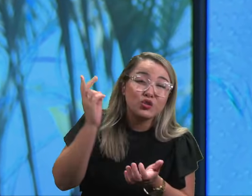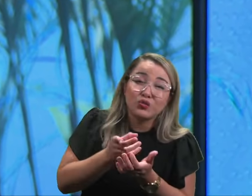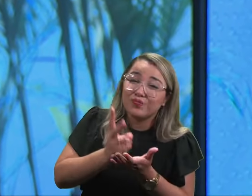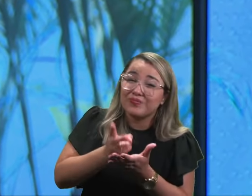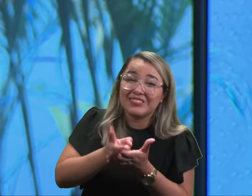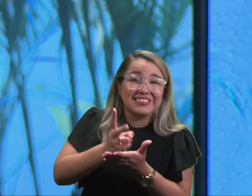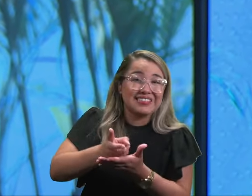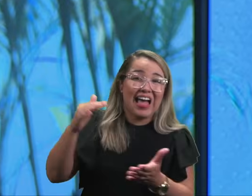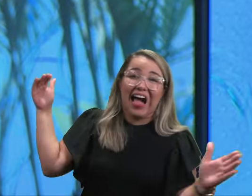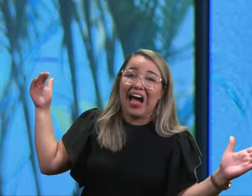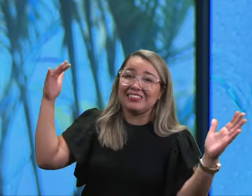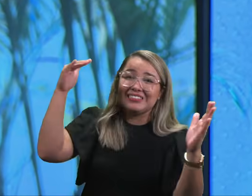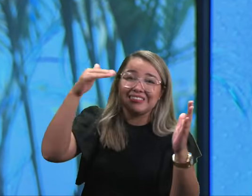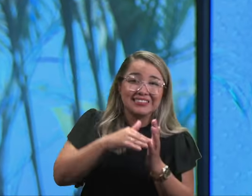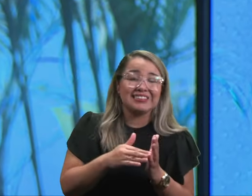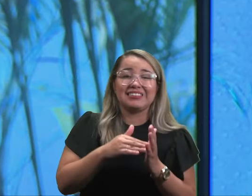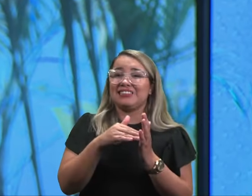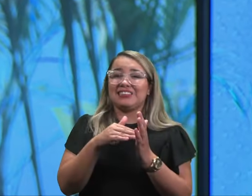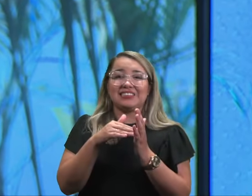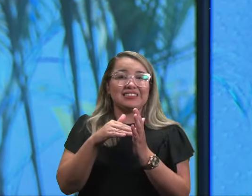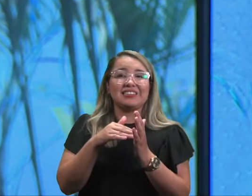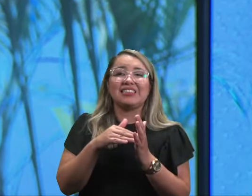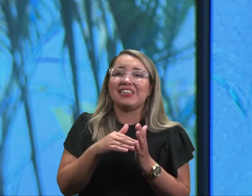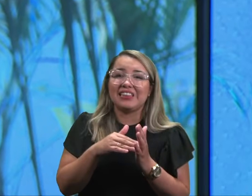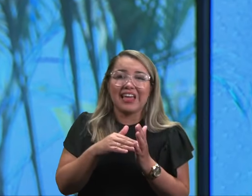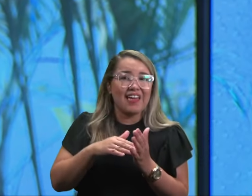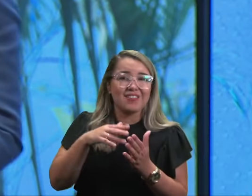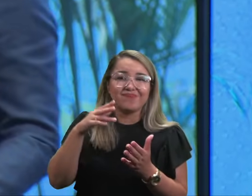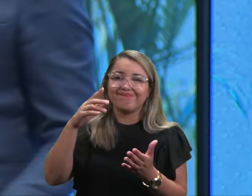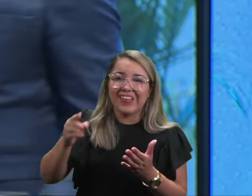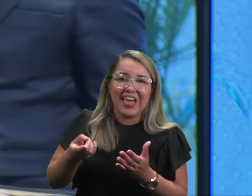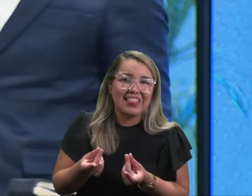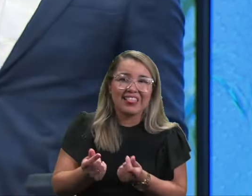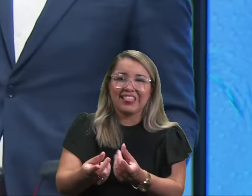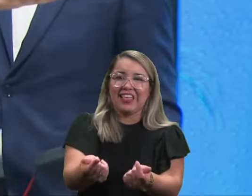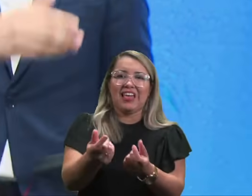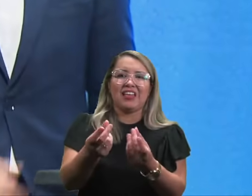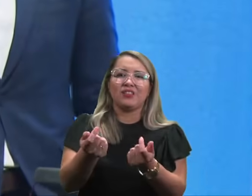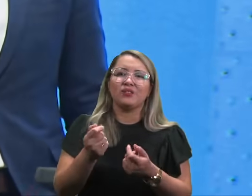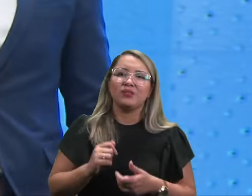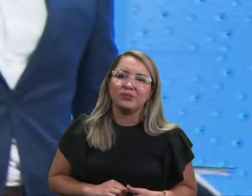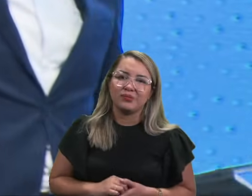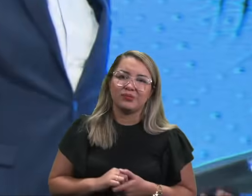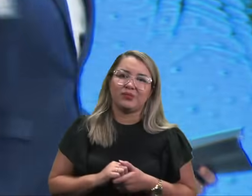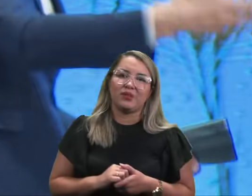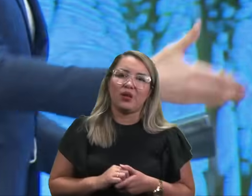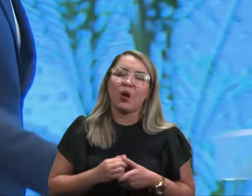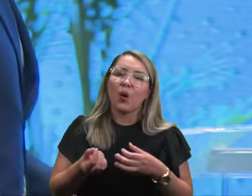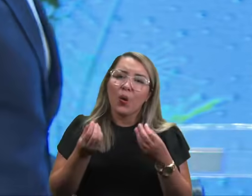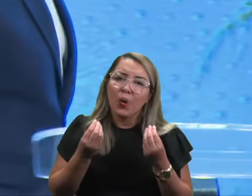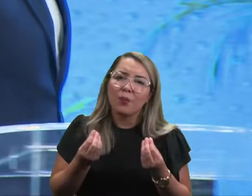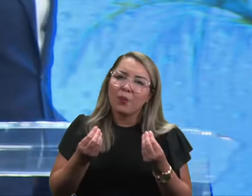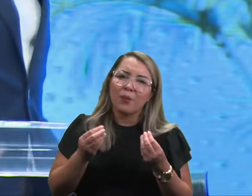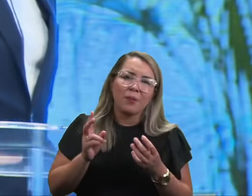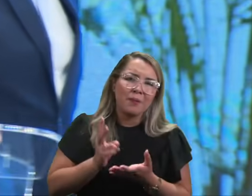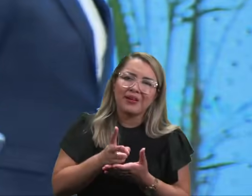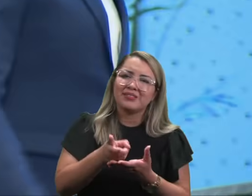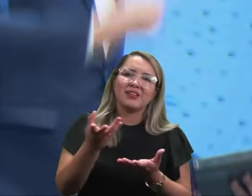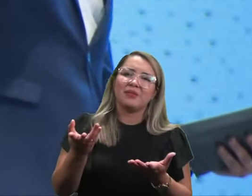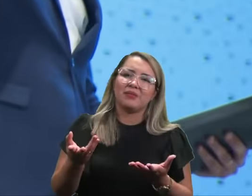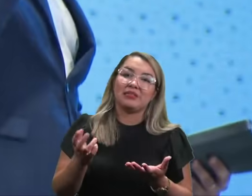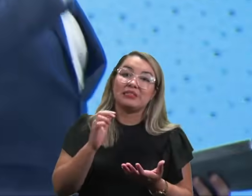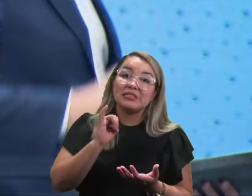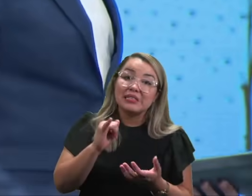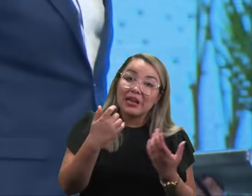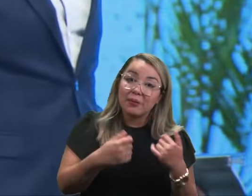dias, até quando? Como que Jesus estaria conosco até a consumação dos séculos? Para sempre, se ele